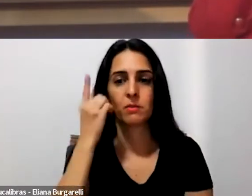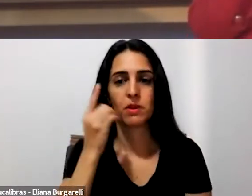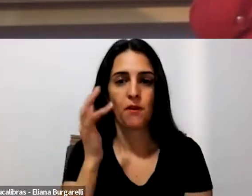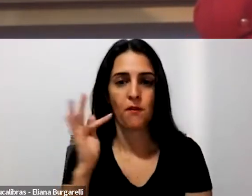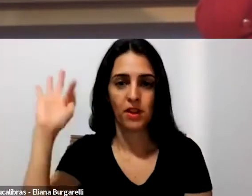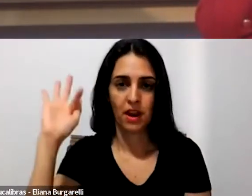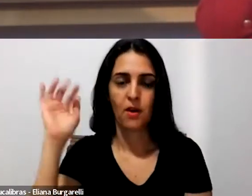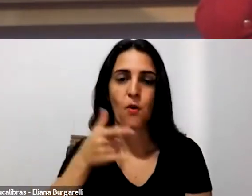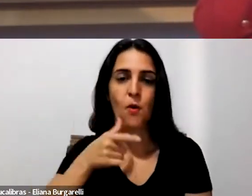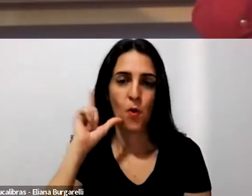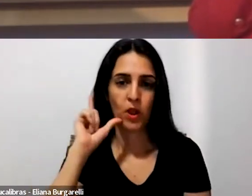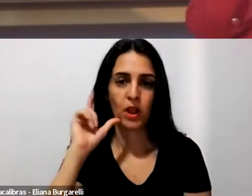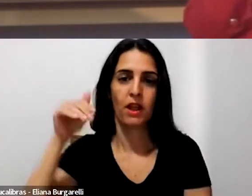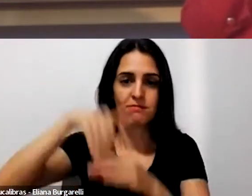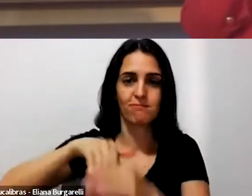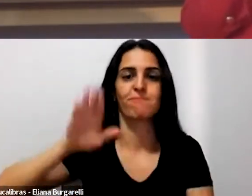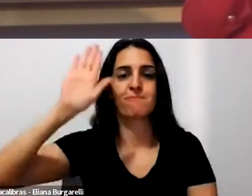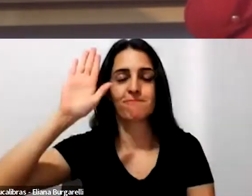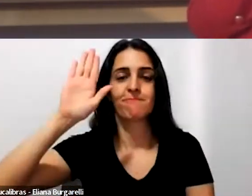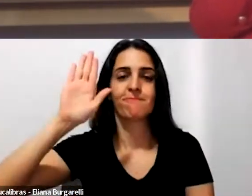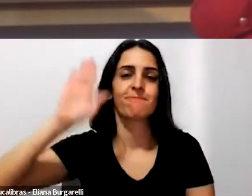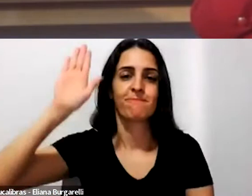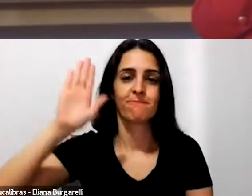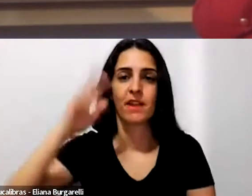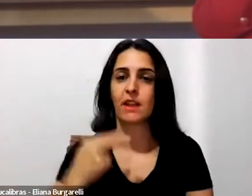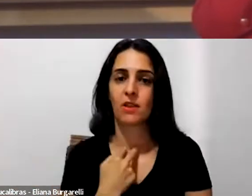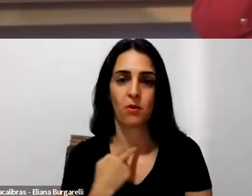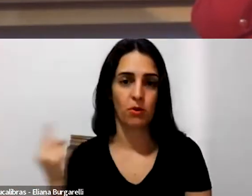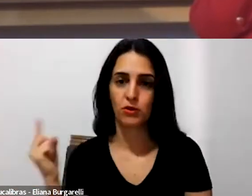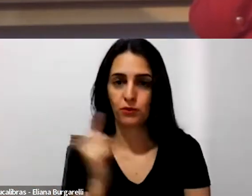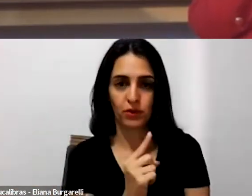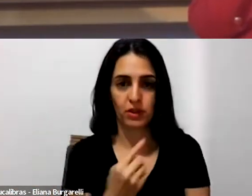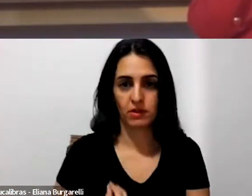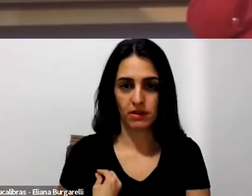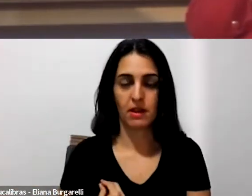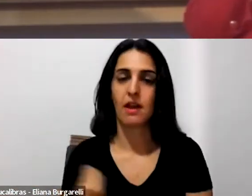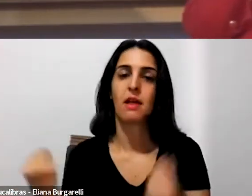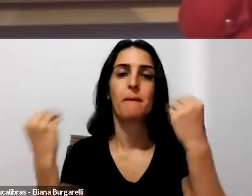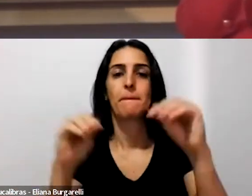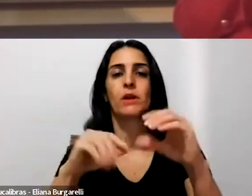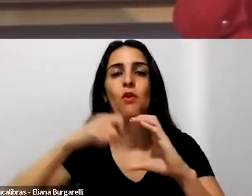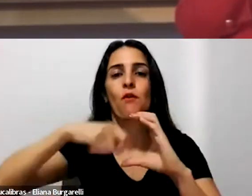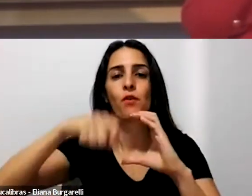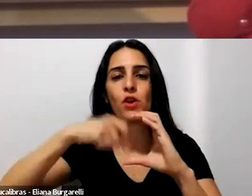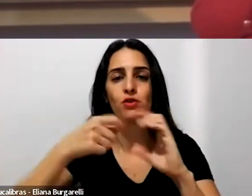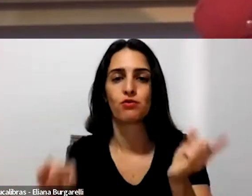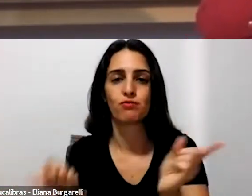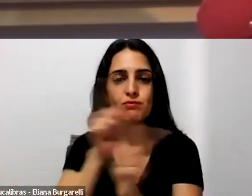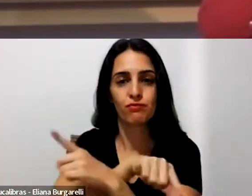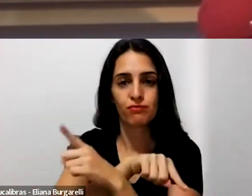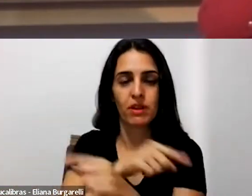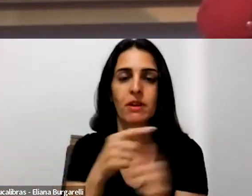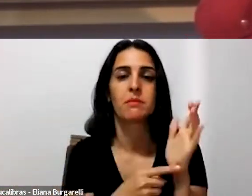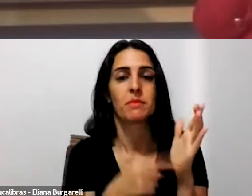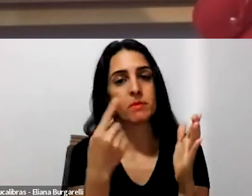ontem, então ela não vai poder falar presencialmente, mas ela deixou um vídeo para a gente, e por isso a gente vai inverter um pouco a ordem. Então nós vamos